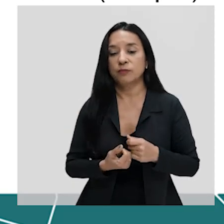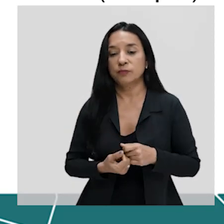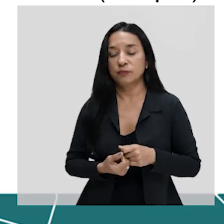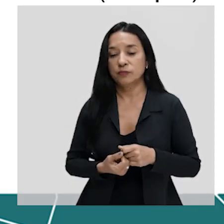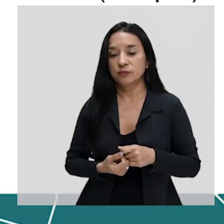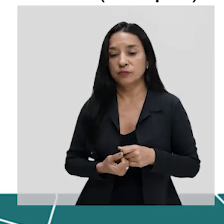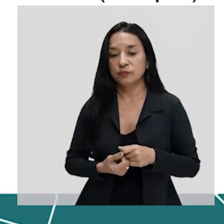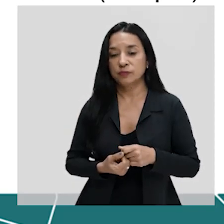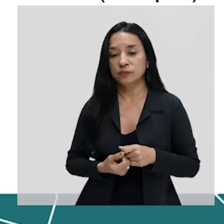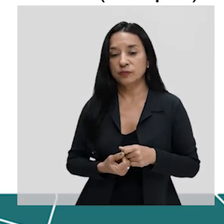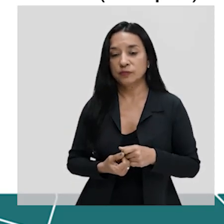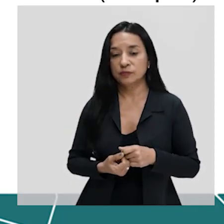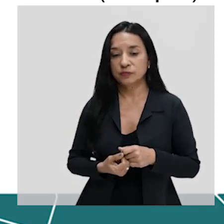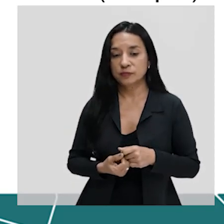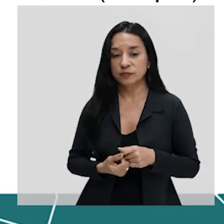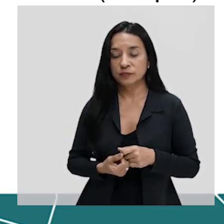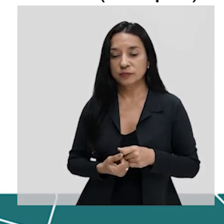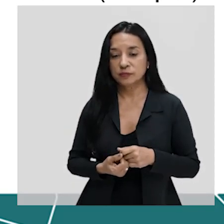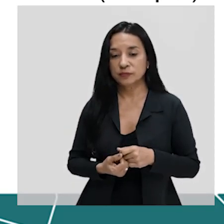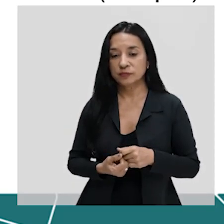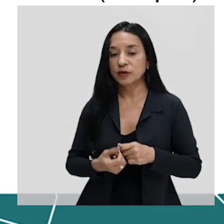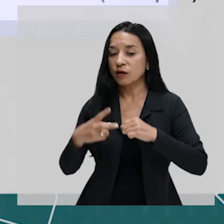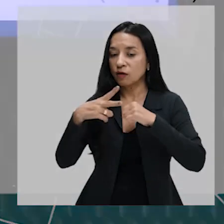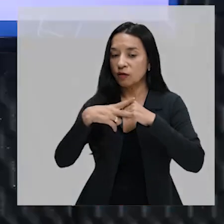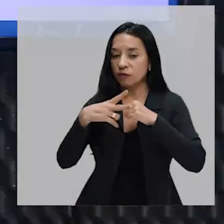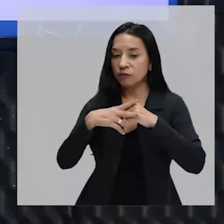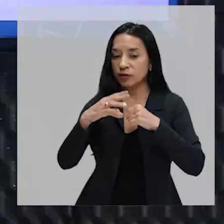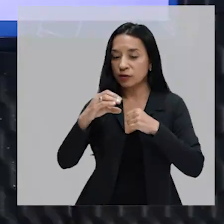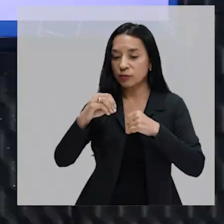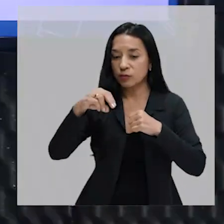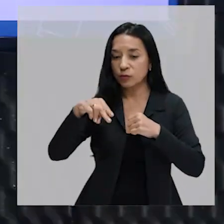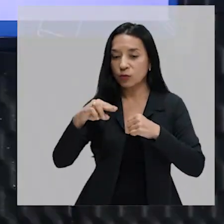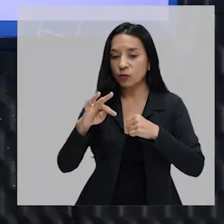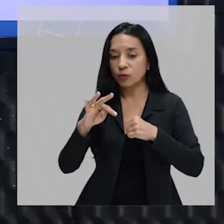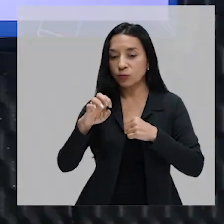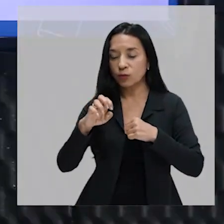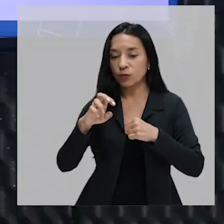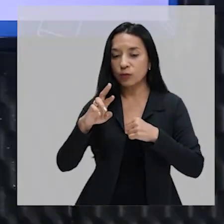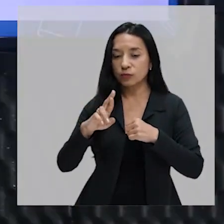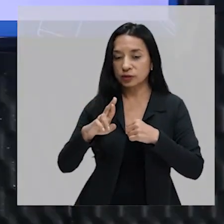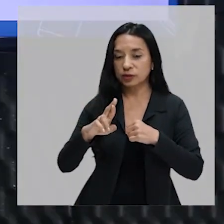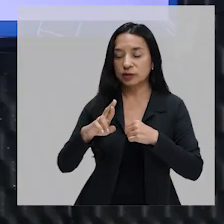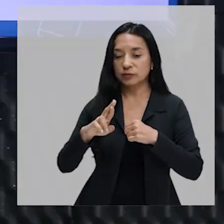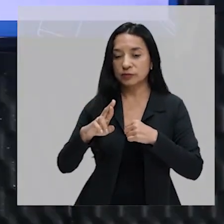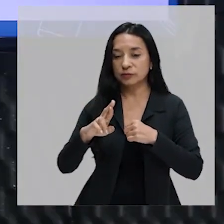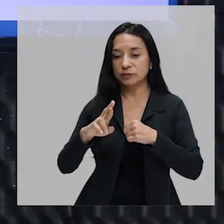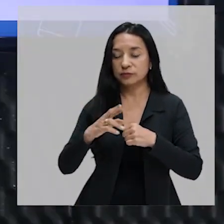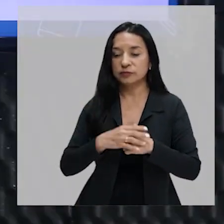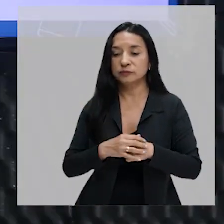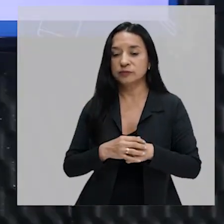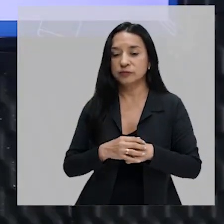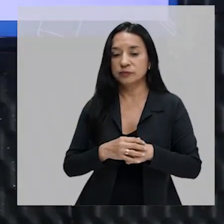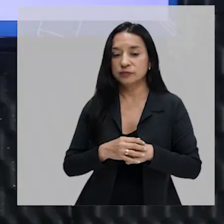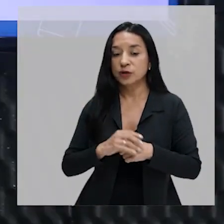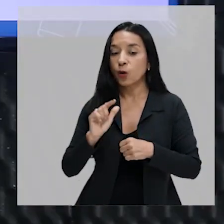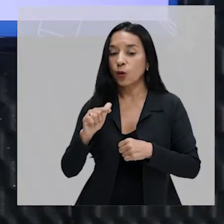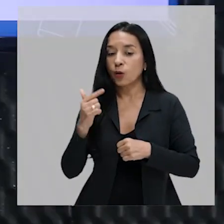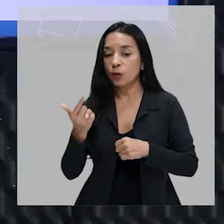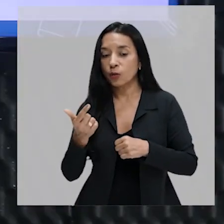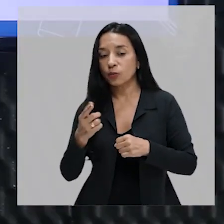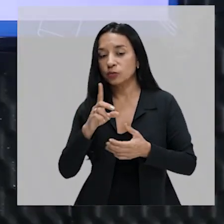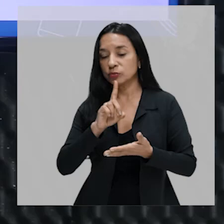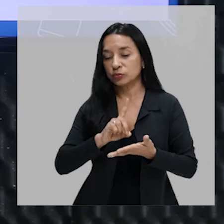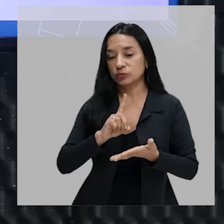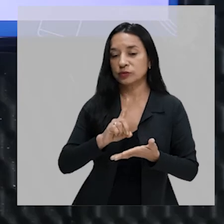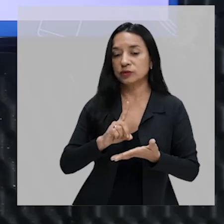conter. As provas que tivessem, as provas que contivessem. E